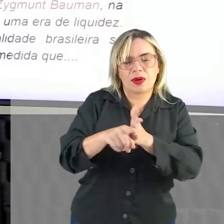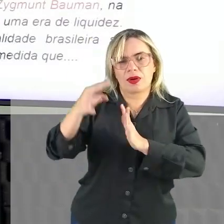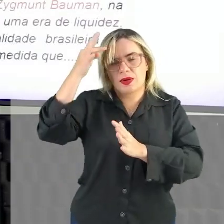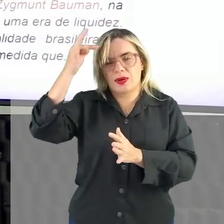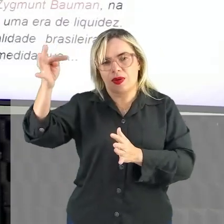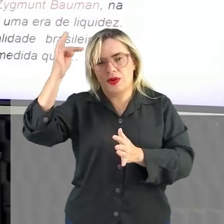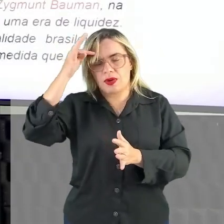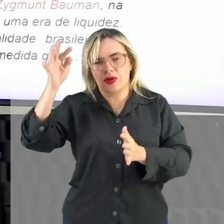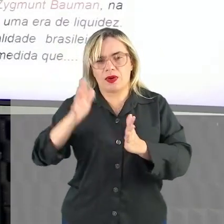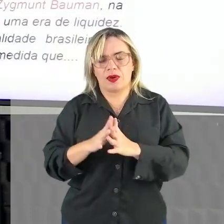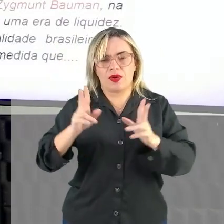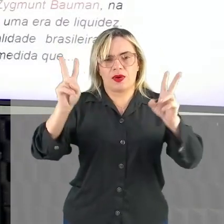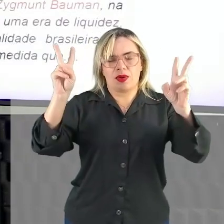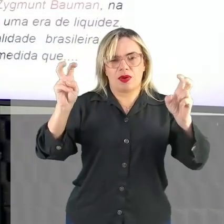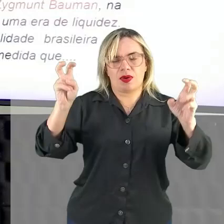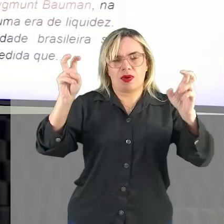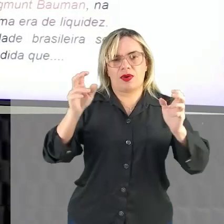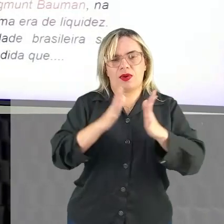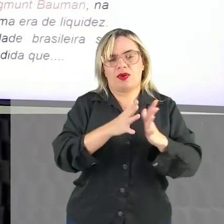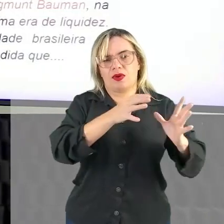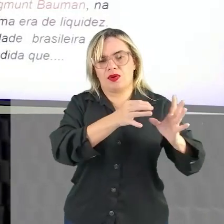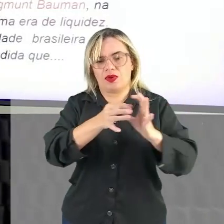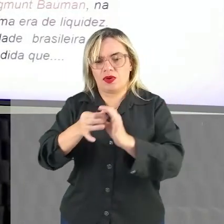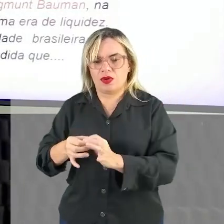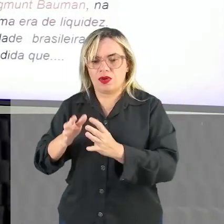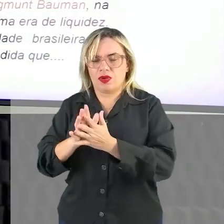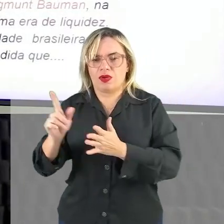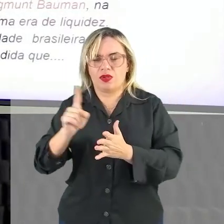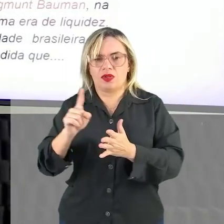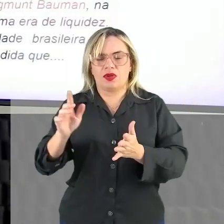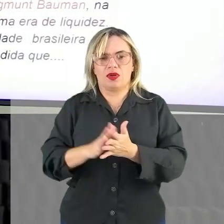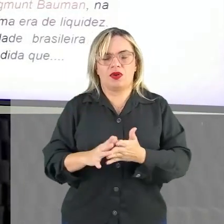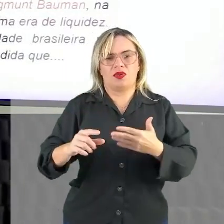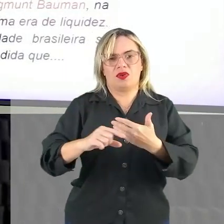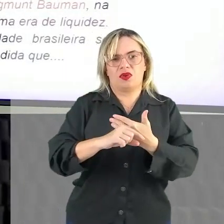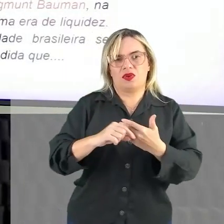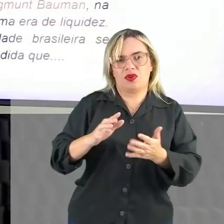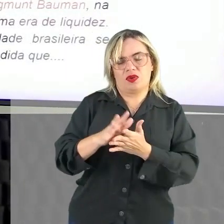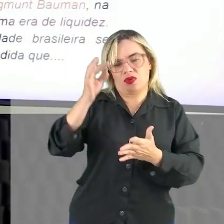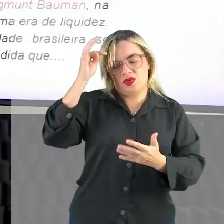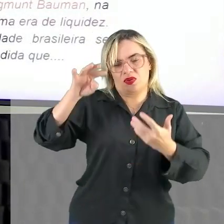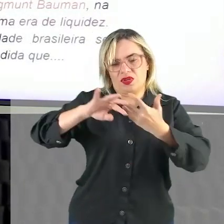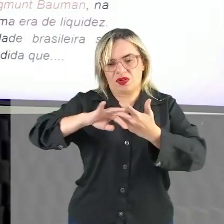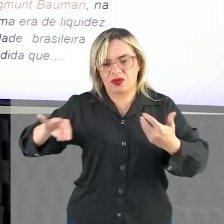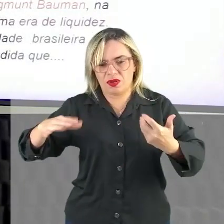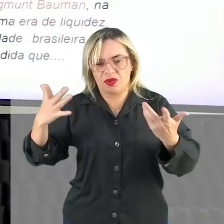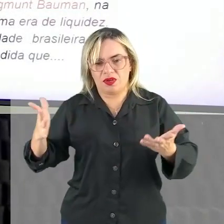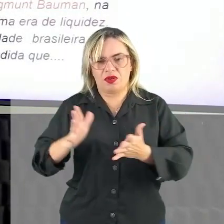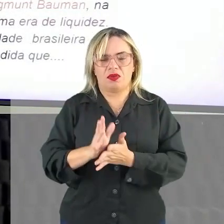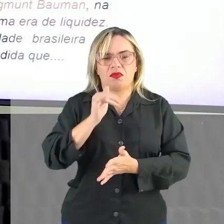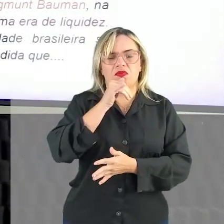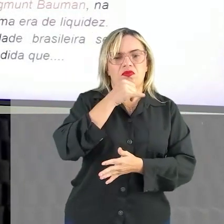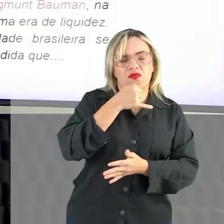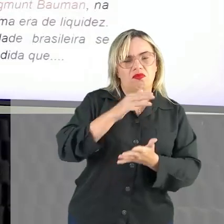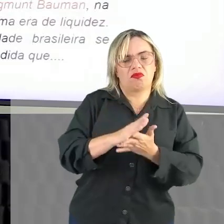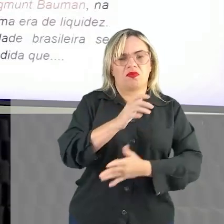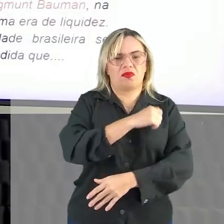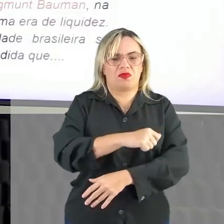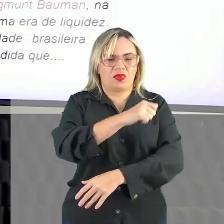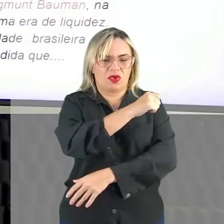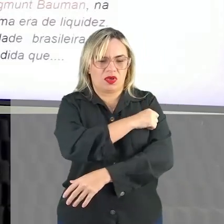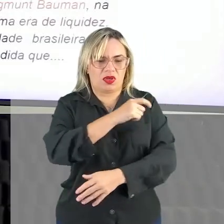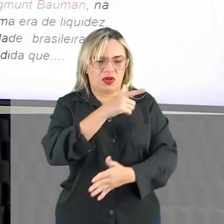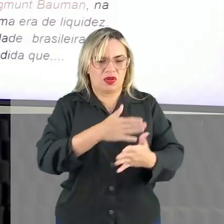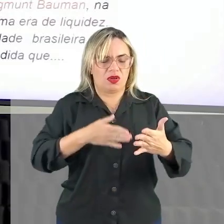por eixos, não citações isoladas. Eu fico muito triste com alunos que ficam muito